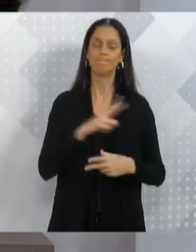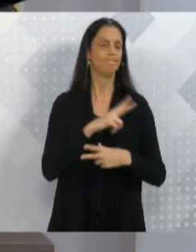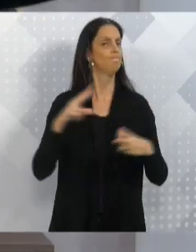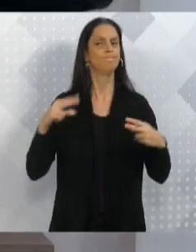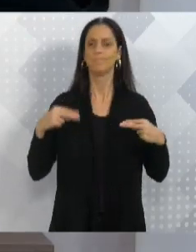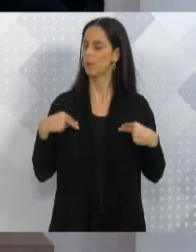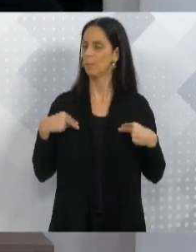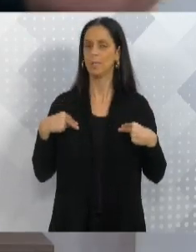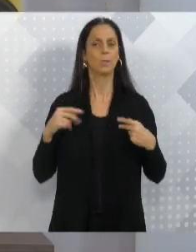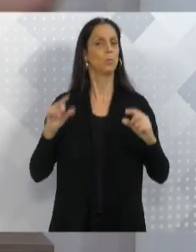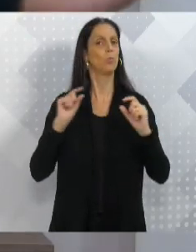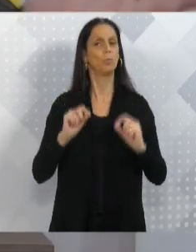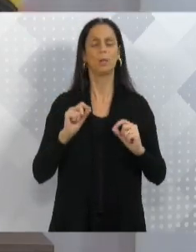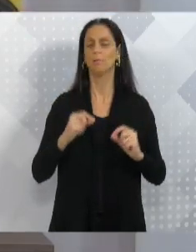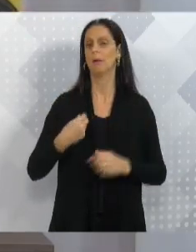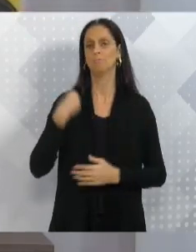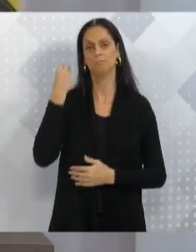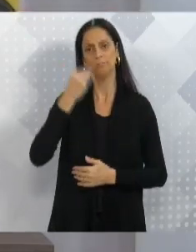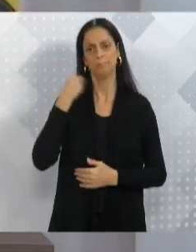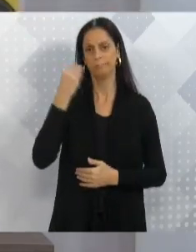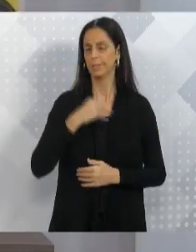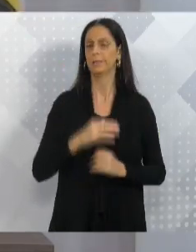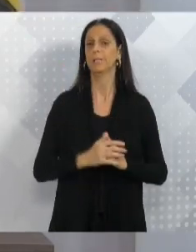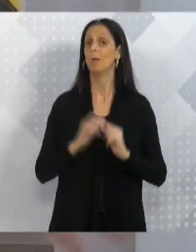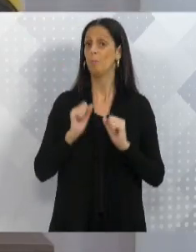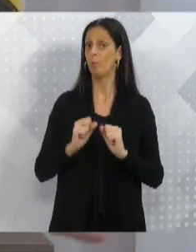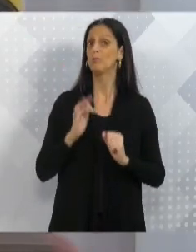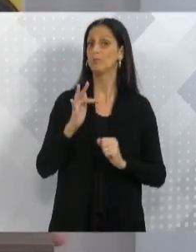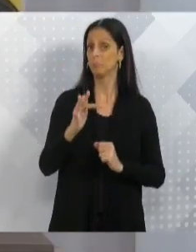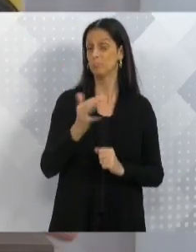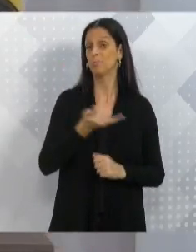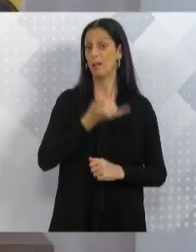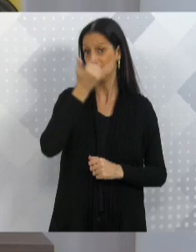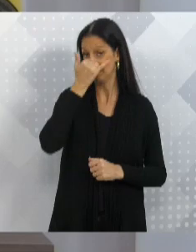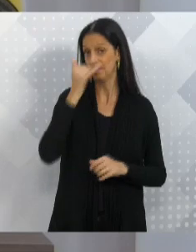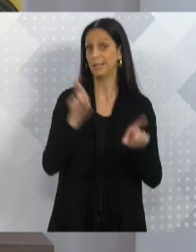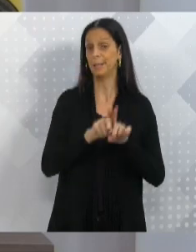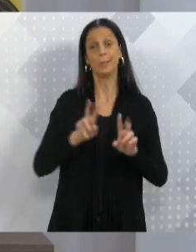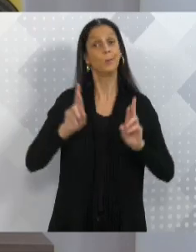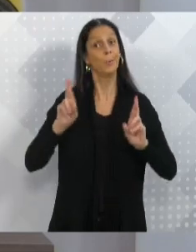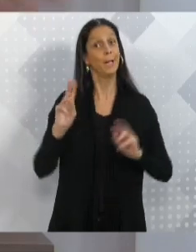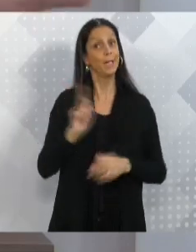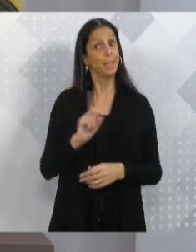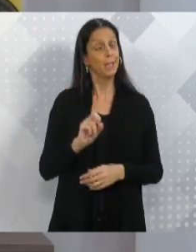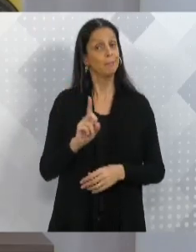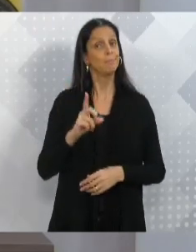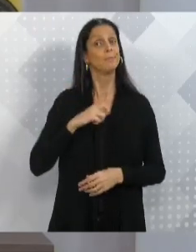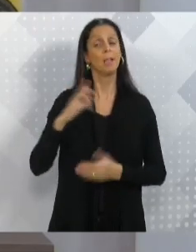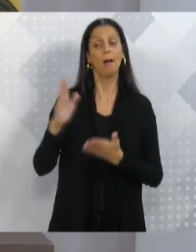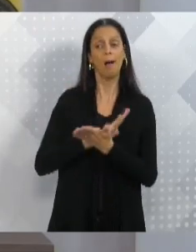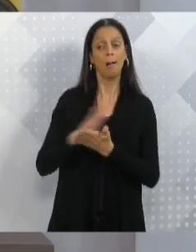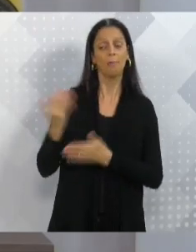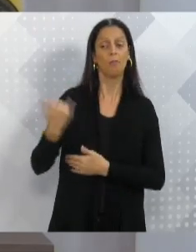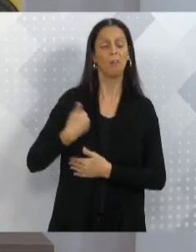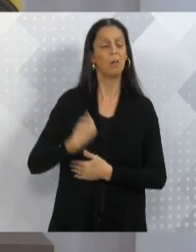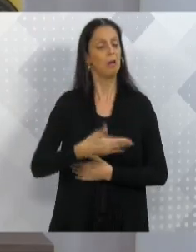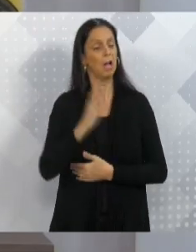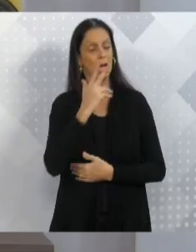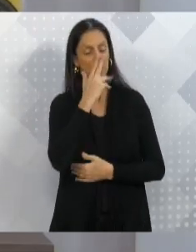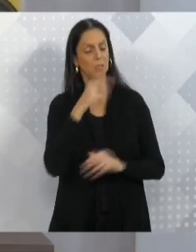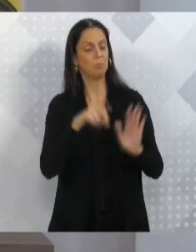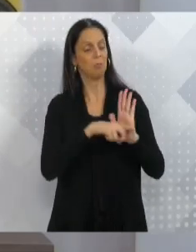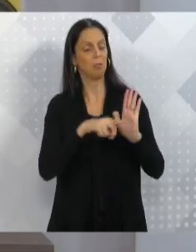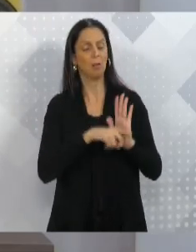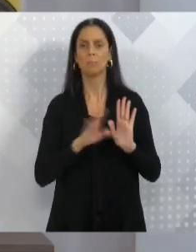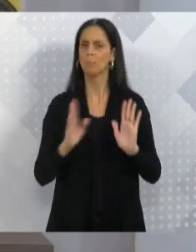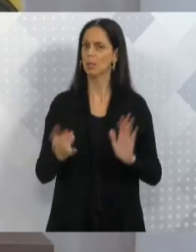o que tem passado e o que parece pode passar novamente. Esperamos que não. Esperamos que não. Né? Muitos têm dito que a gente tem sido crítico desse atual governo, mas já está